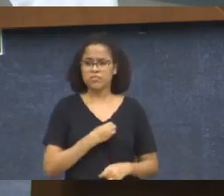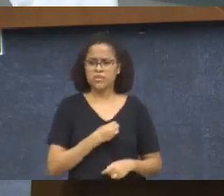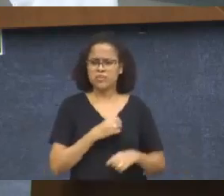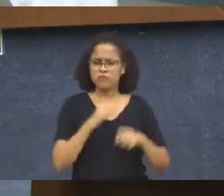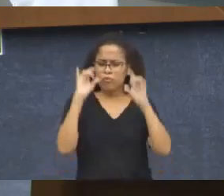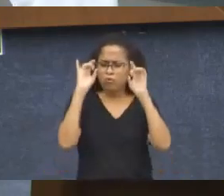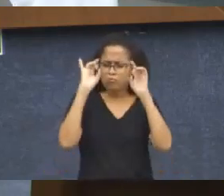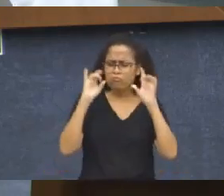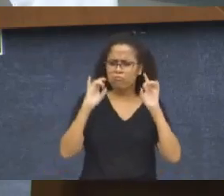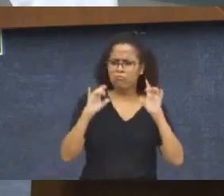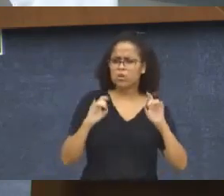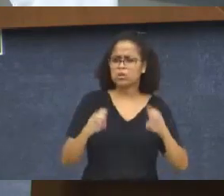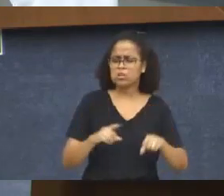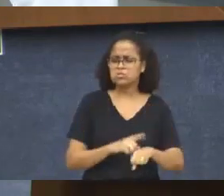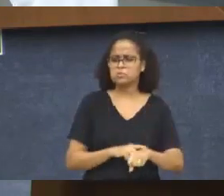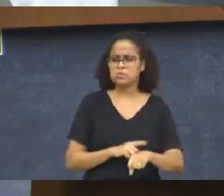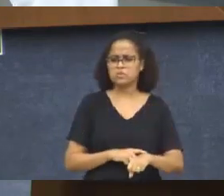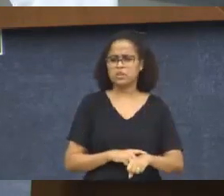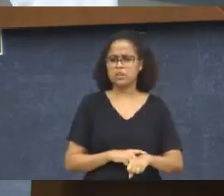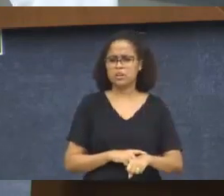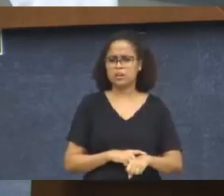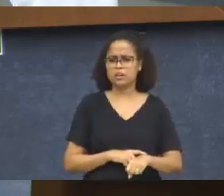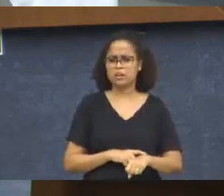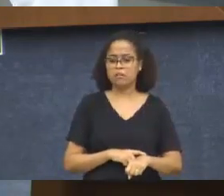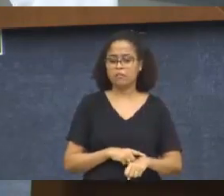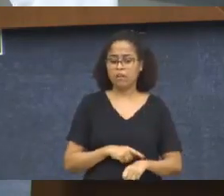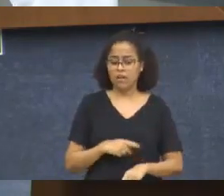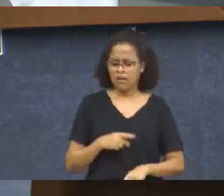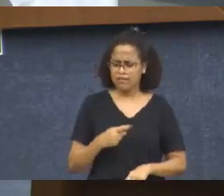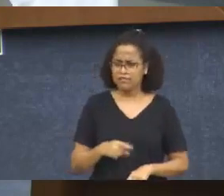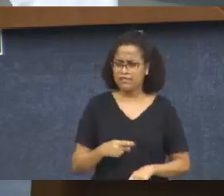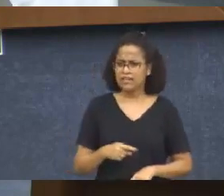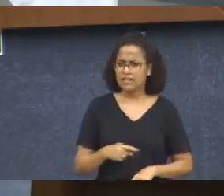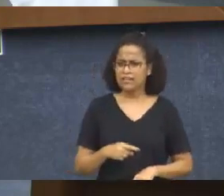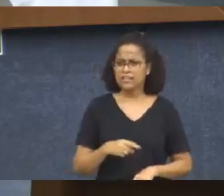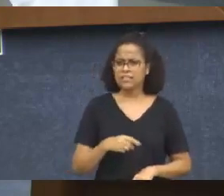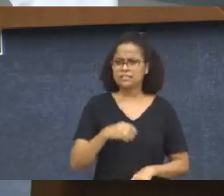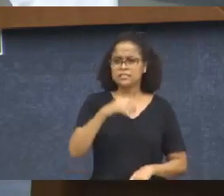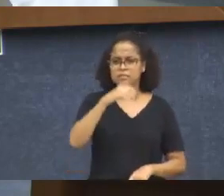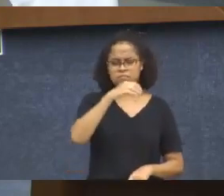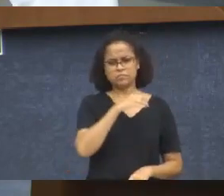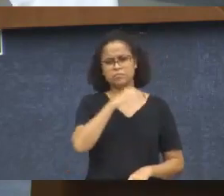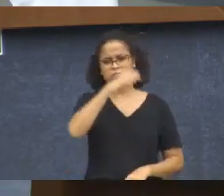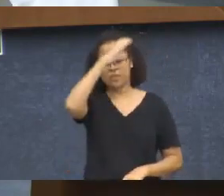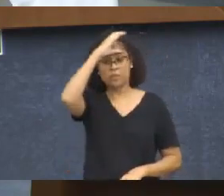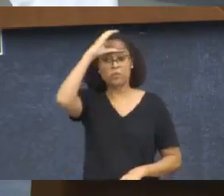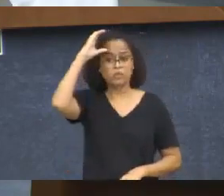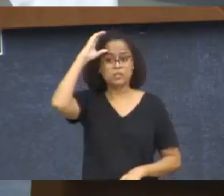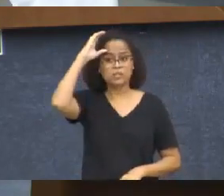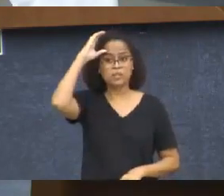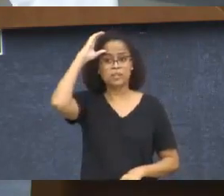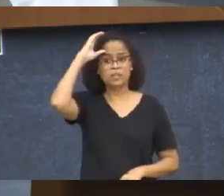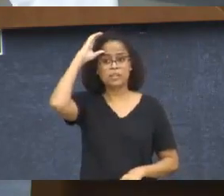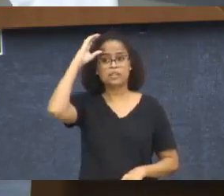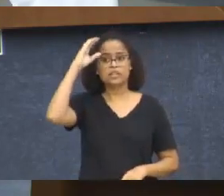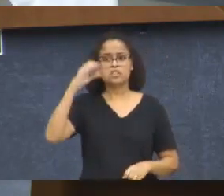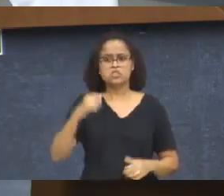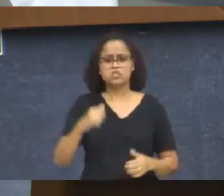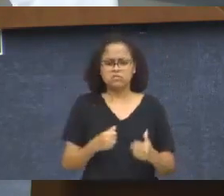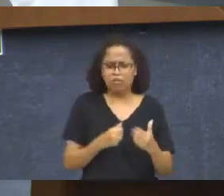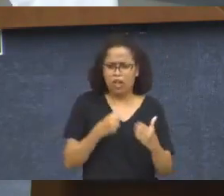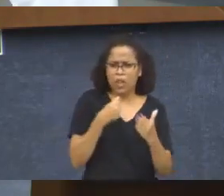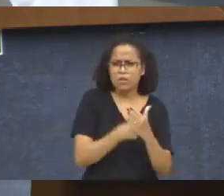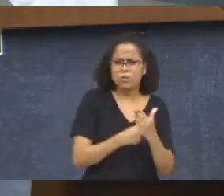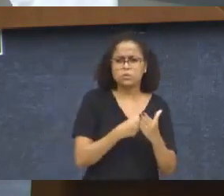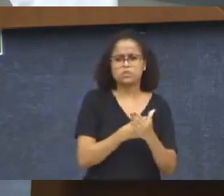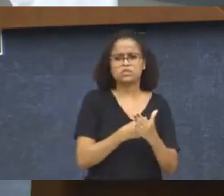porque essa casa está se debruçando sobre a Pampulha como nunca antes. Eu tive a oportunidade, sim, de